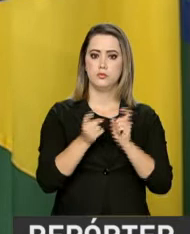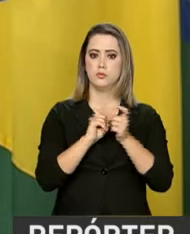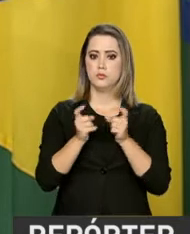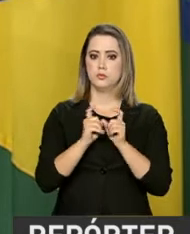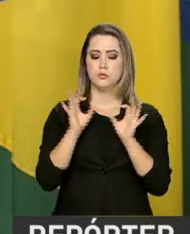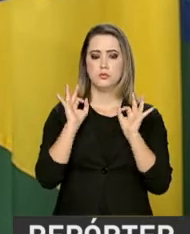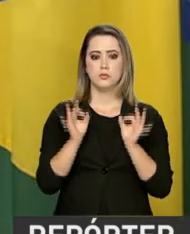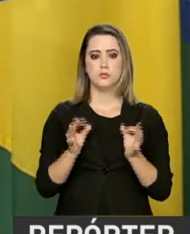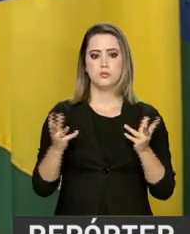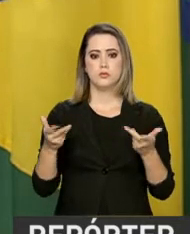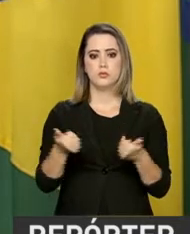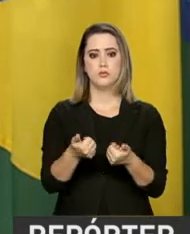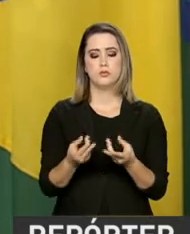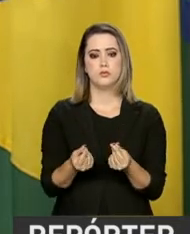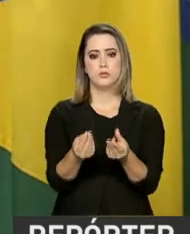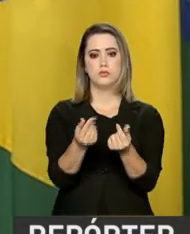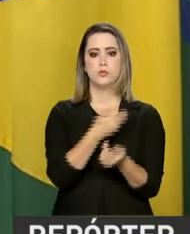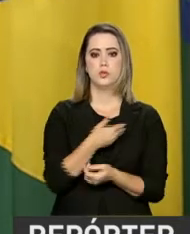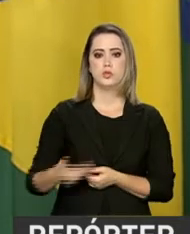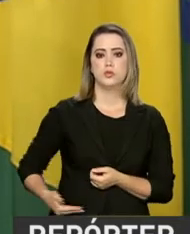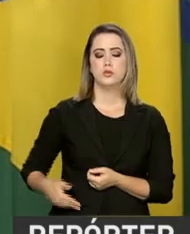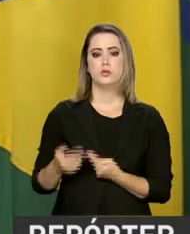do dinheiro público como